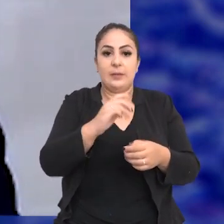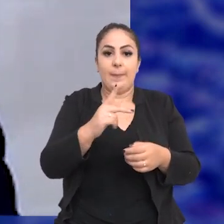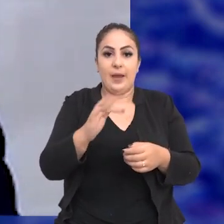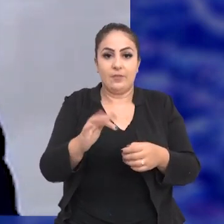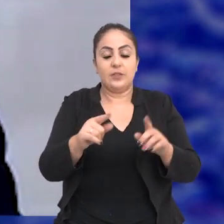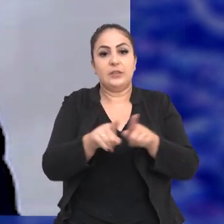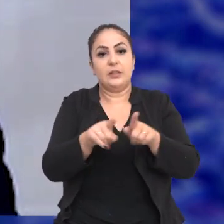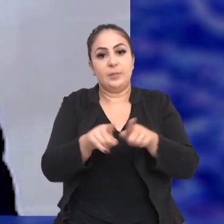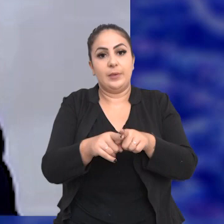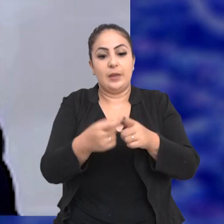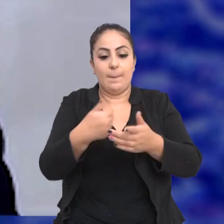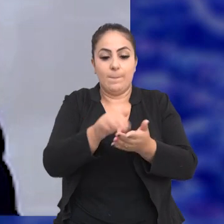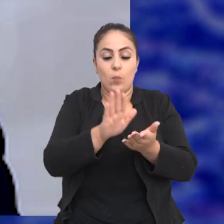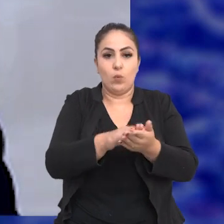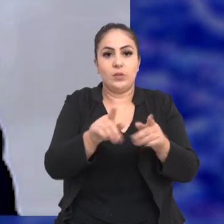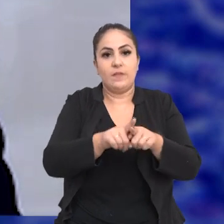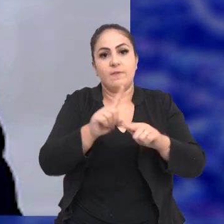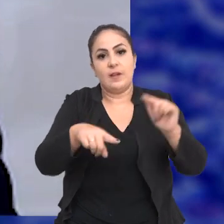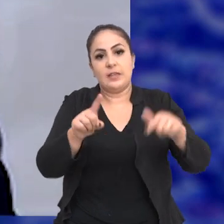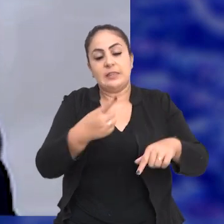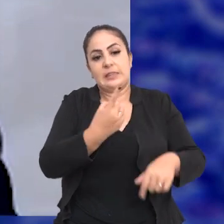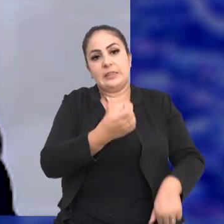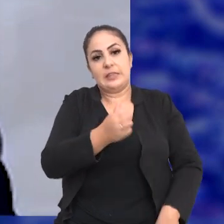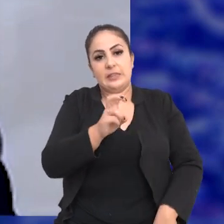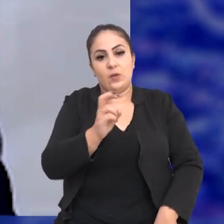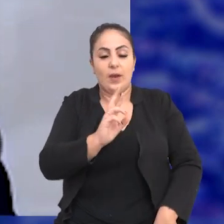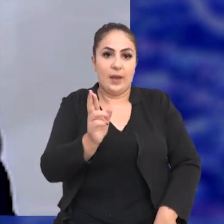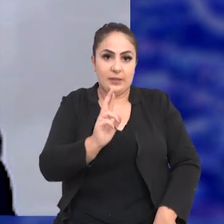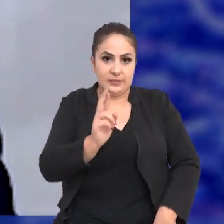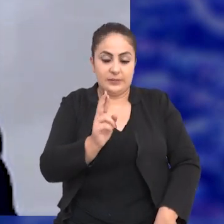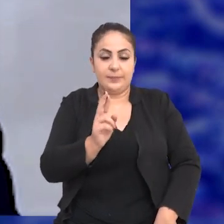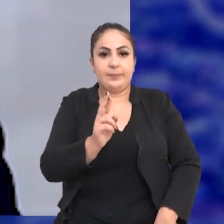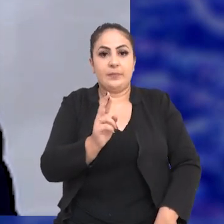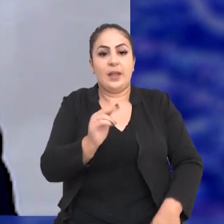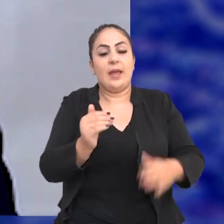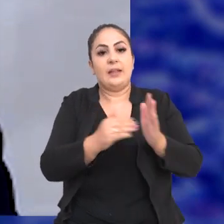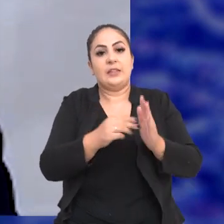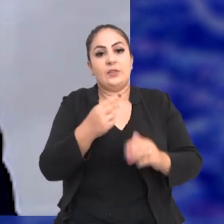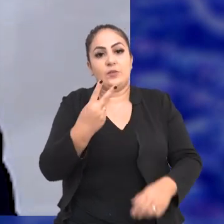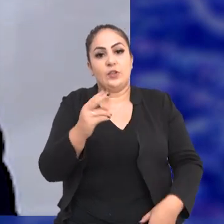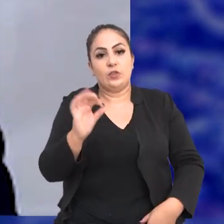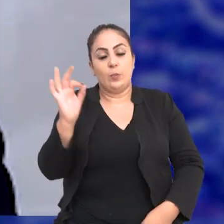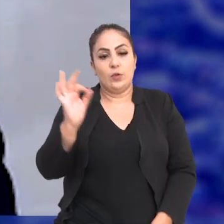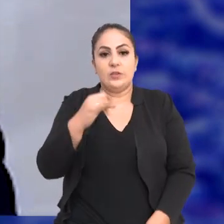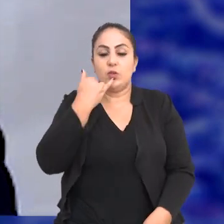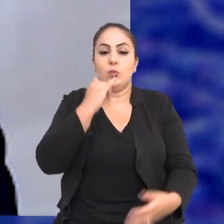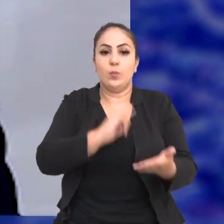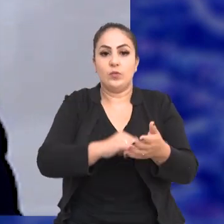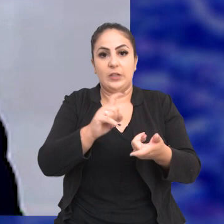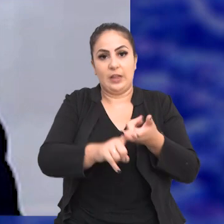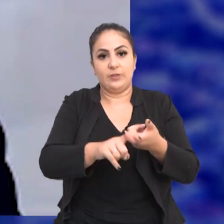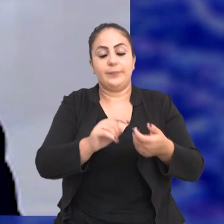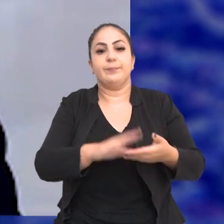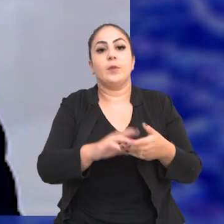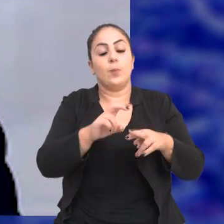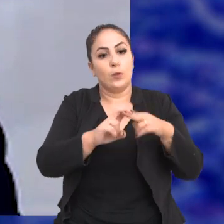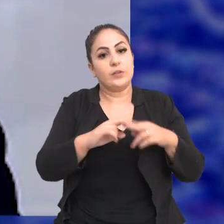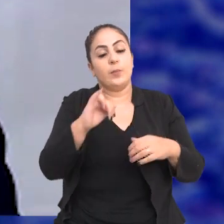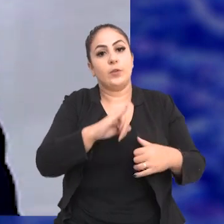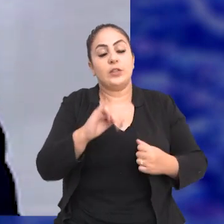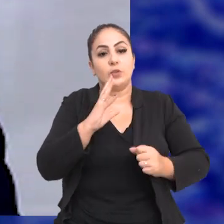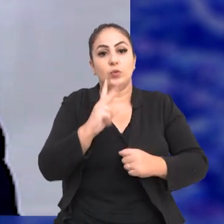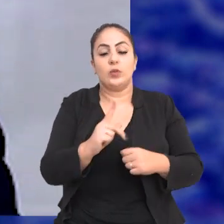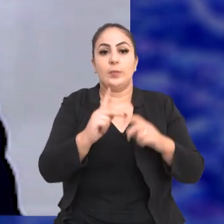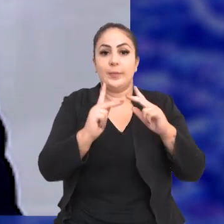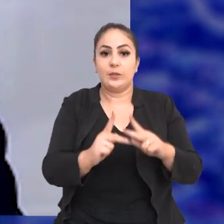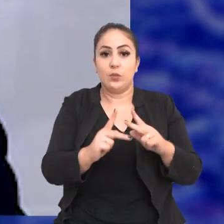além da aplicação de multas que variam de R$ 165,74 até 20% do imposto devido. É importante que os contribuintes,